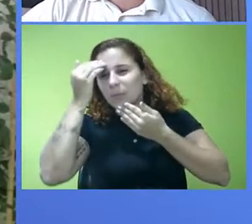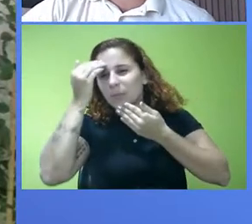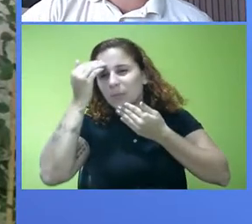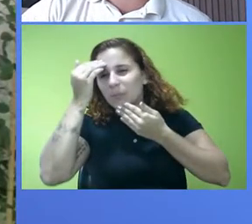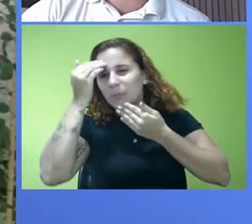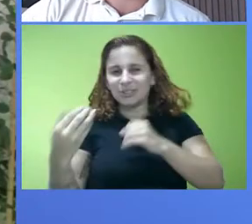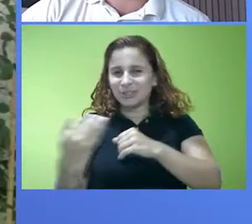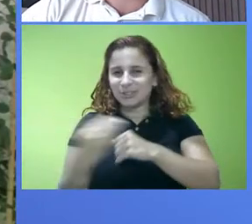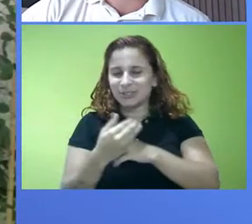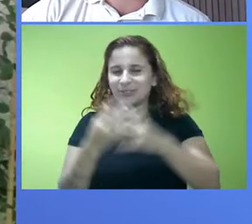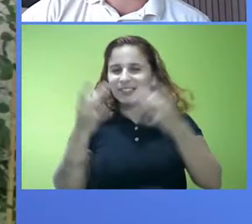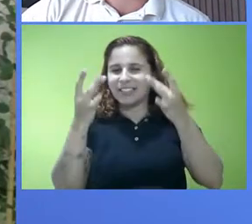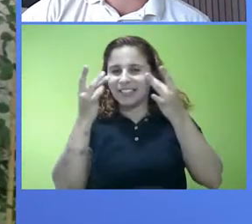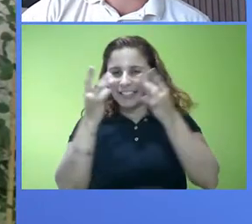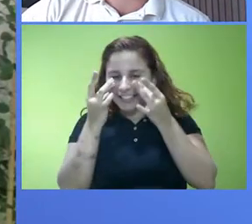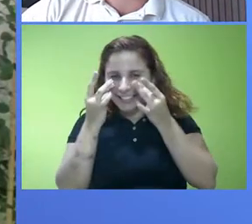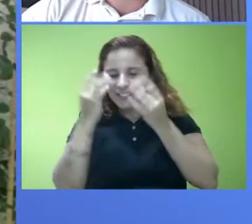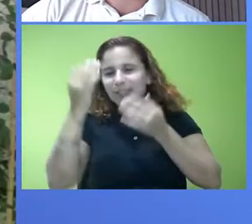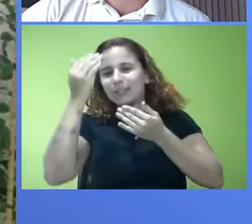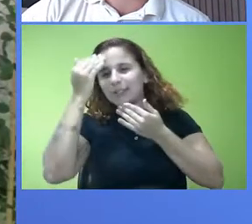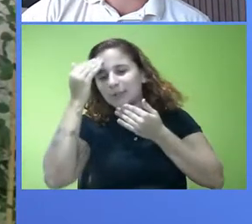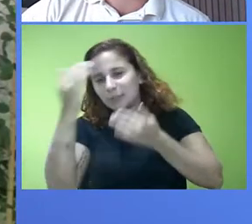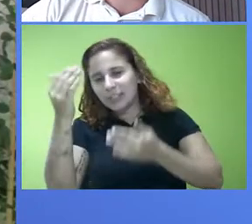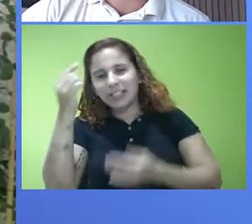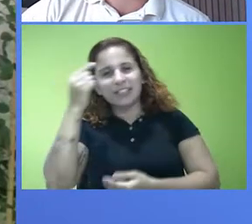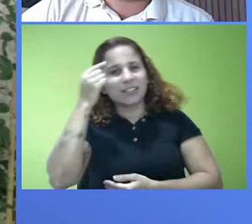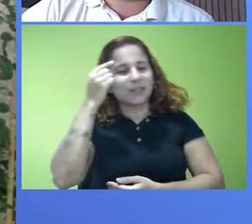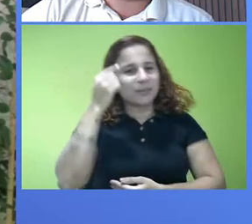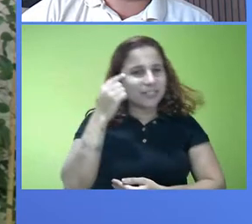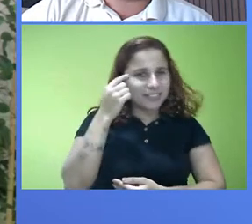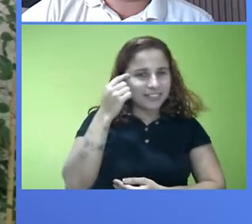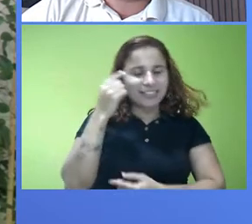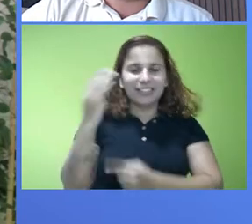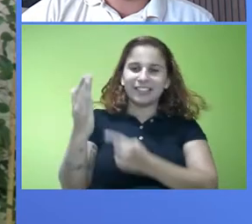mais uma vez. Obrigado, Brígida, que nos ajudou